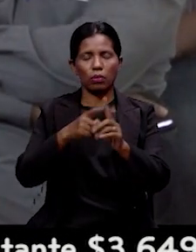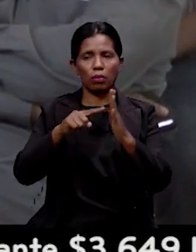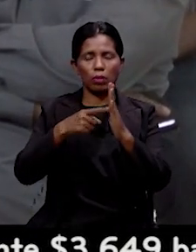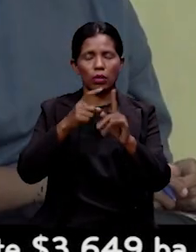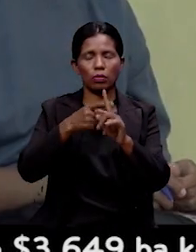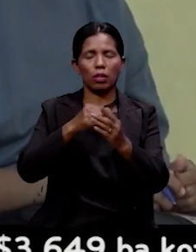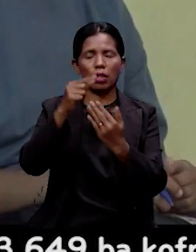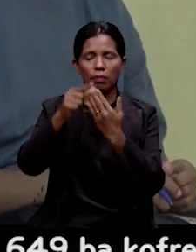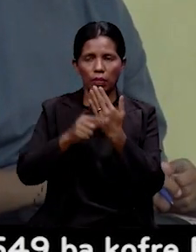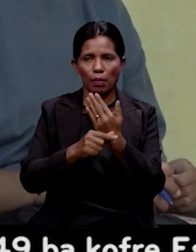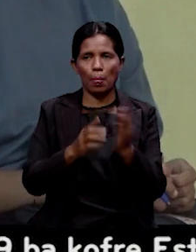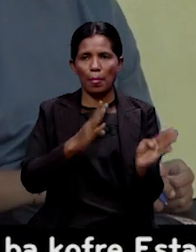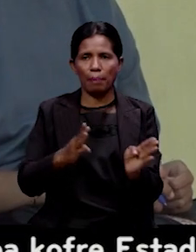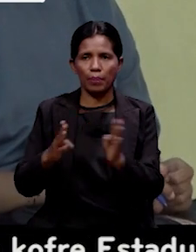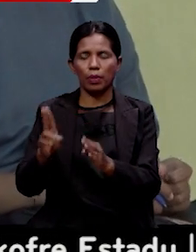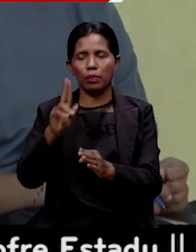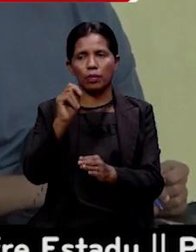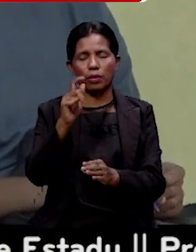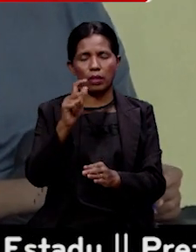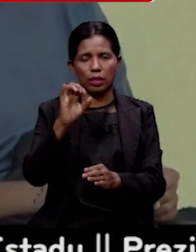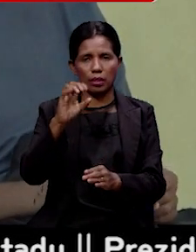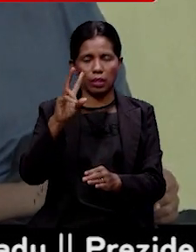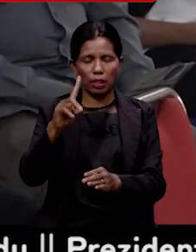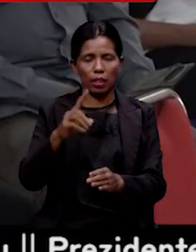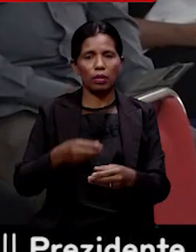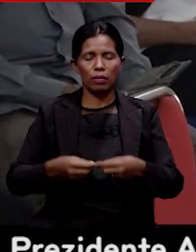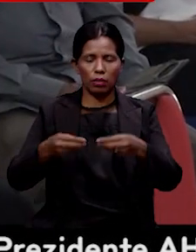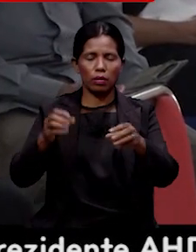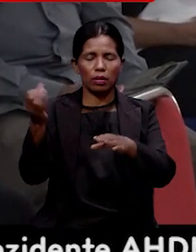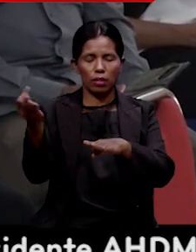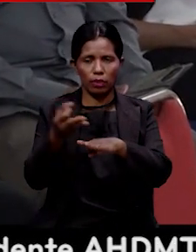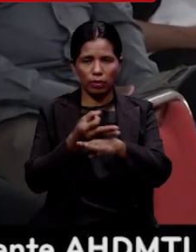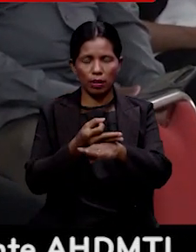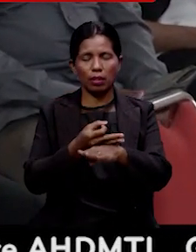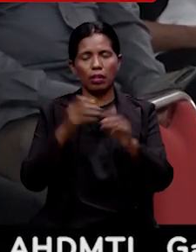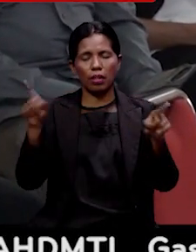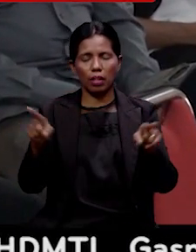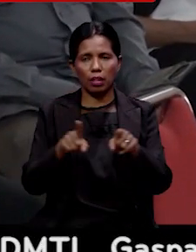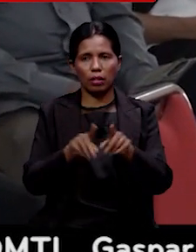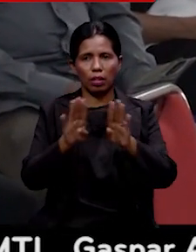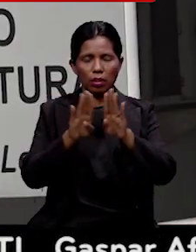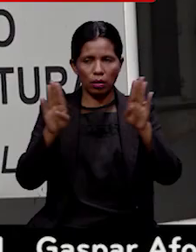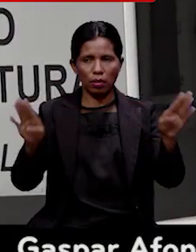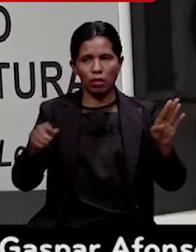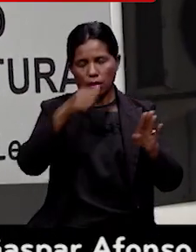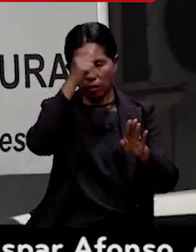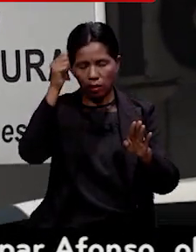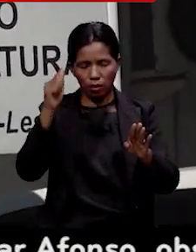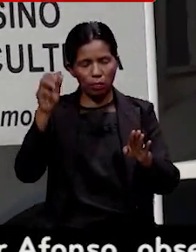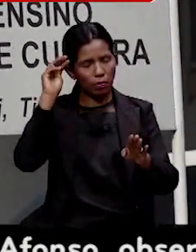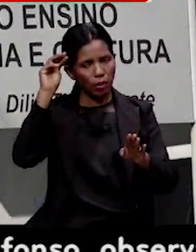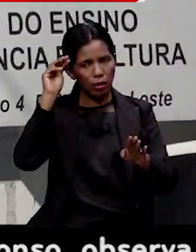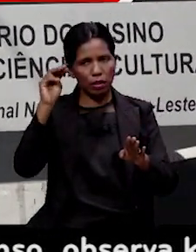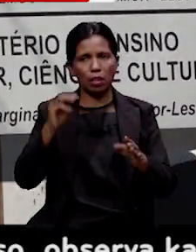si preparação ne, unital submeteona documentos balung ne besai requerimento atu loke pós-graduação ba Ministério Ensino